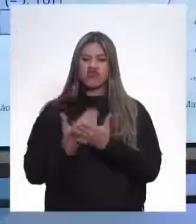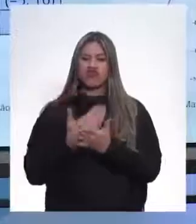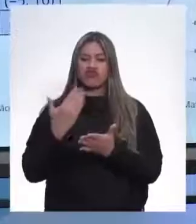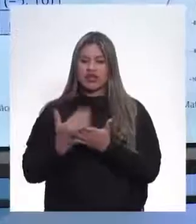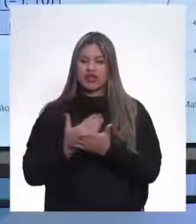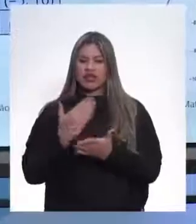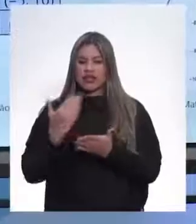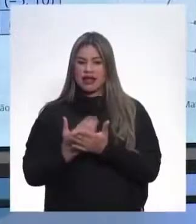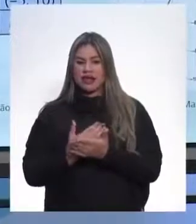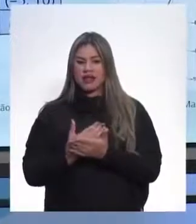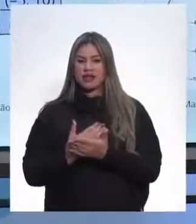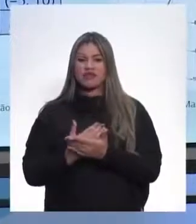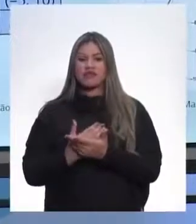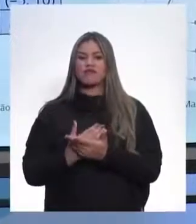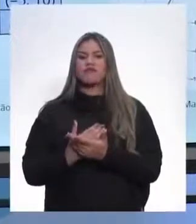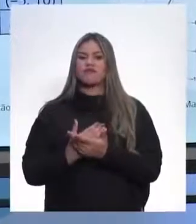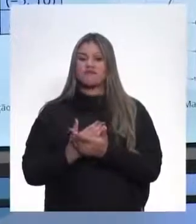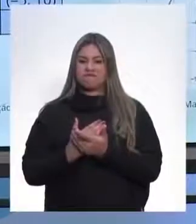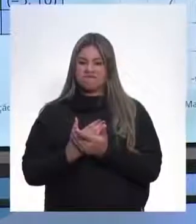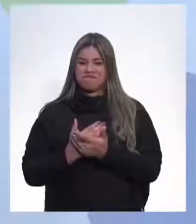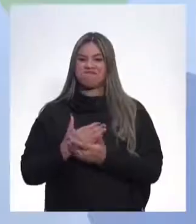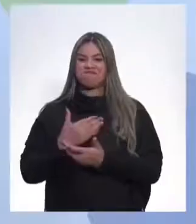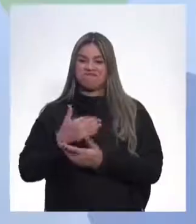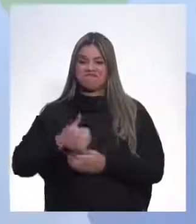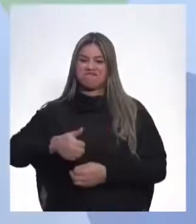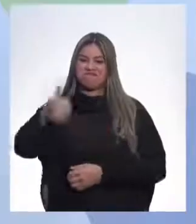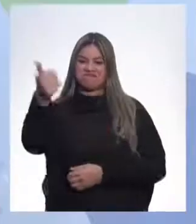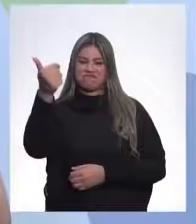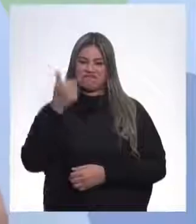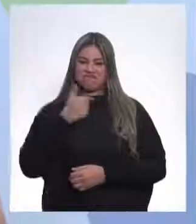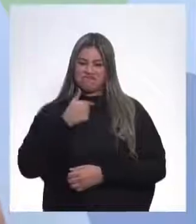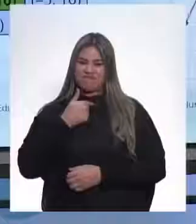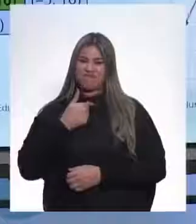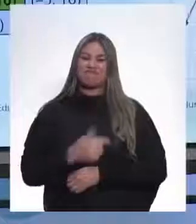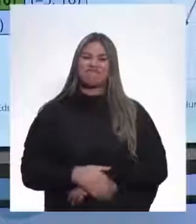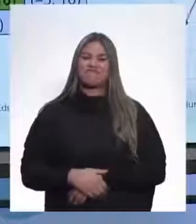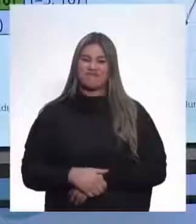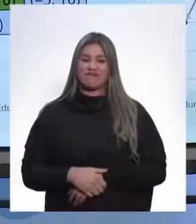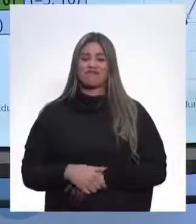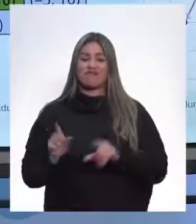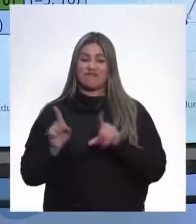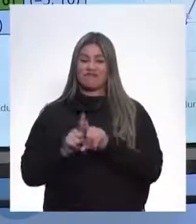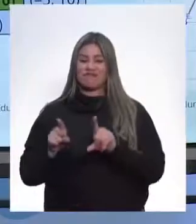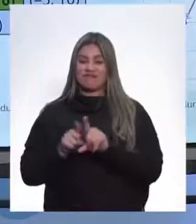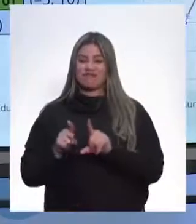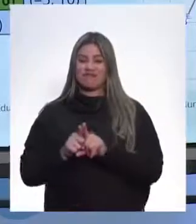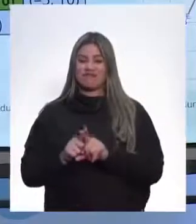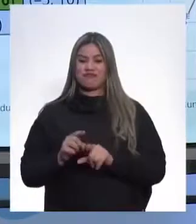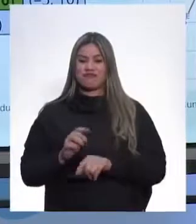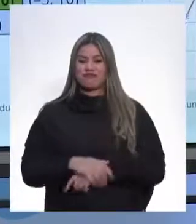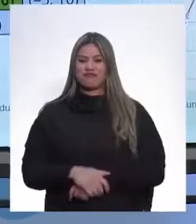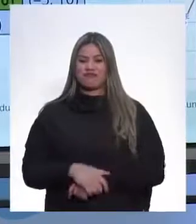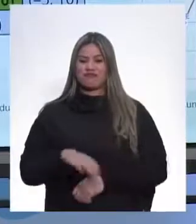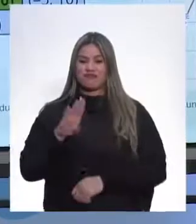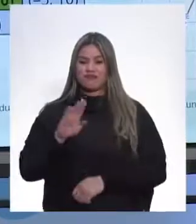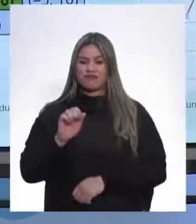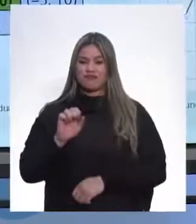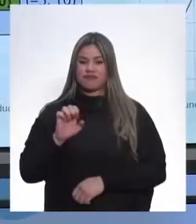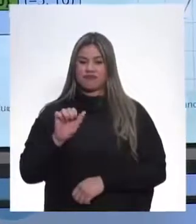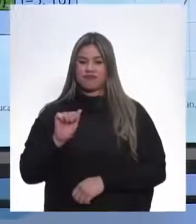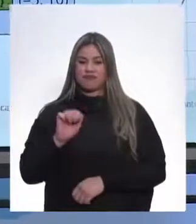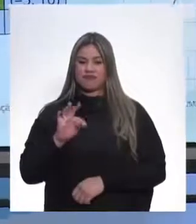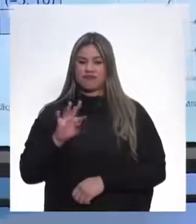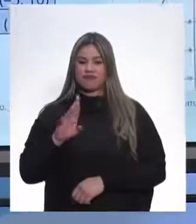cadernos, olha, 1000 vezes melhor que o meu, tá, Ale? Estou para te dizer que eu também recebi uns. Por falar nisso, Beatriz, você falou